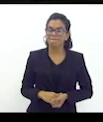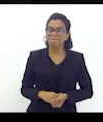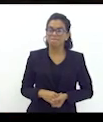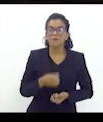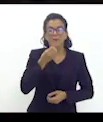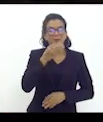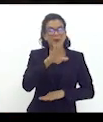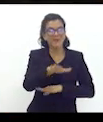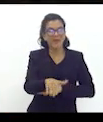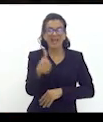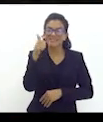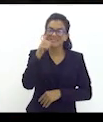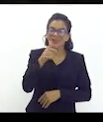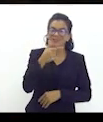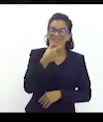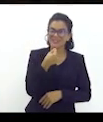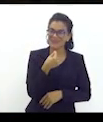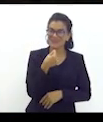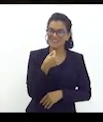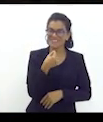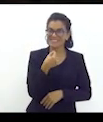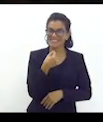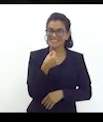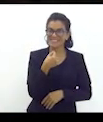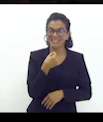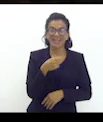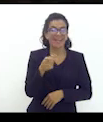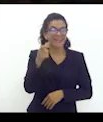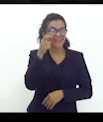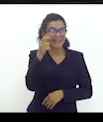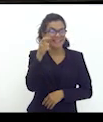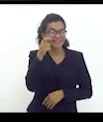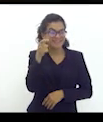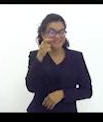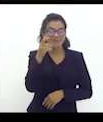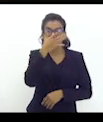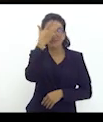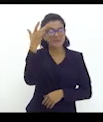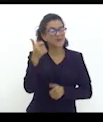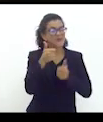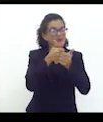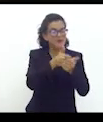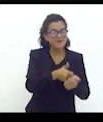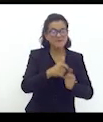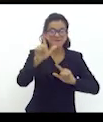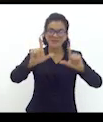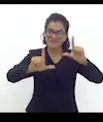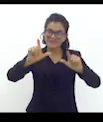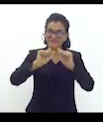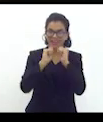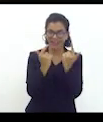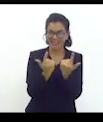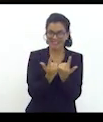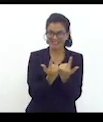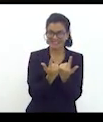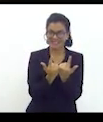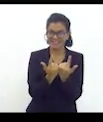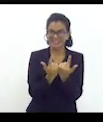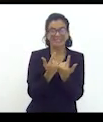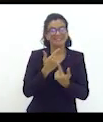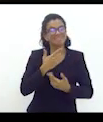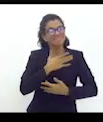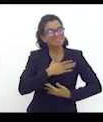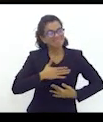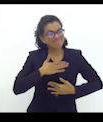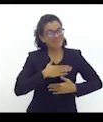Boa tarde, senhoras e senhores, telespectadores, aqueles que nos acompanham pela TV Alerge. Saudar